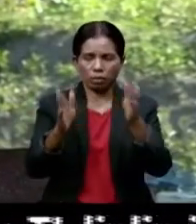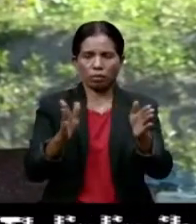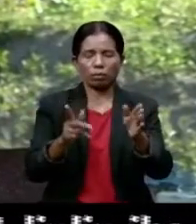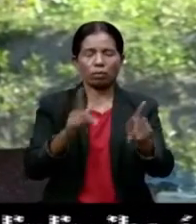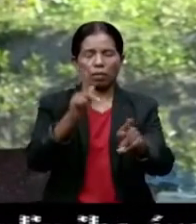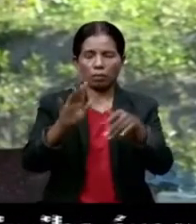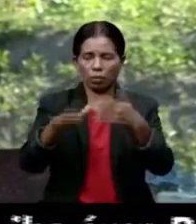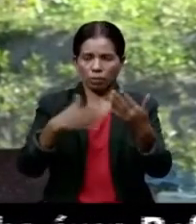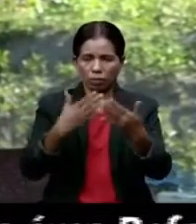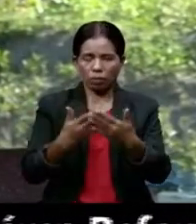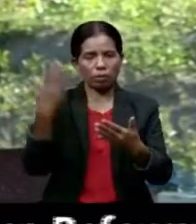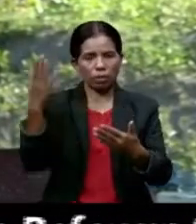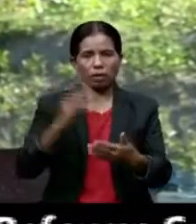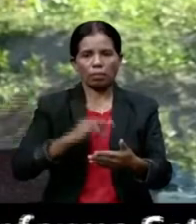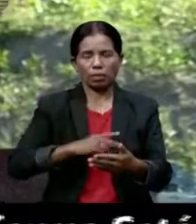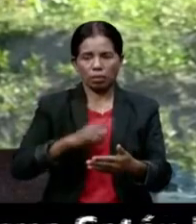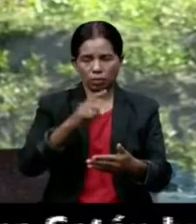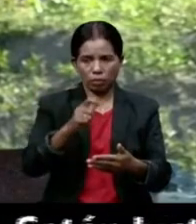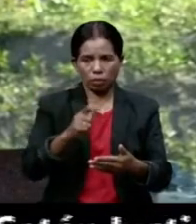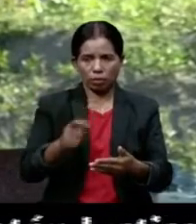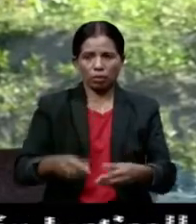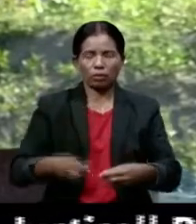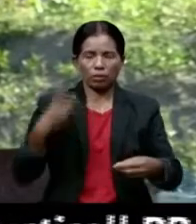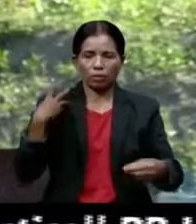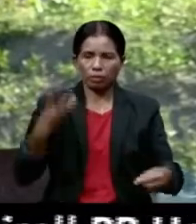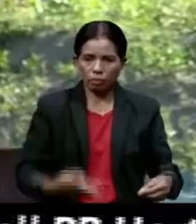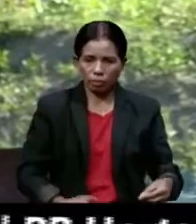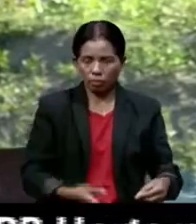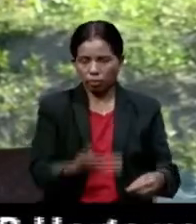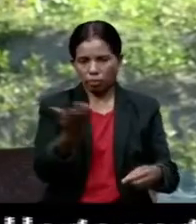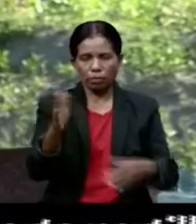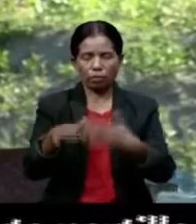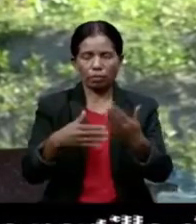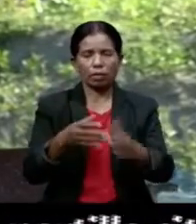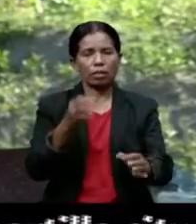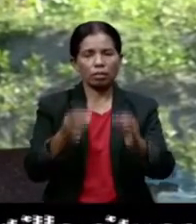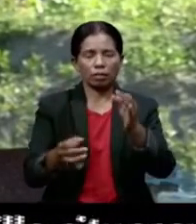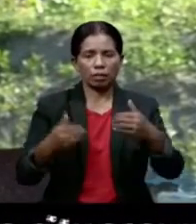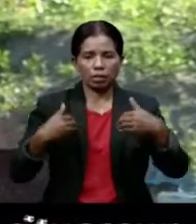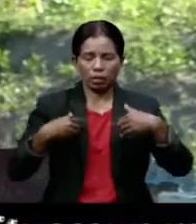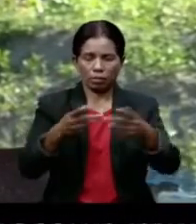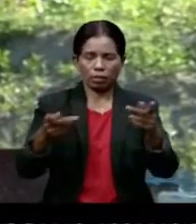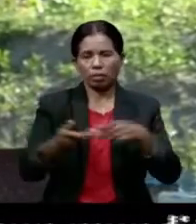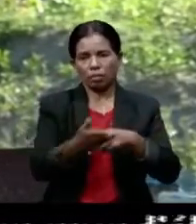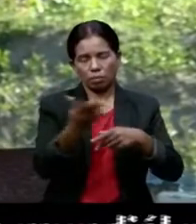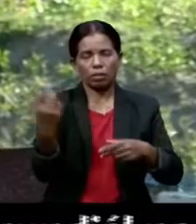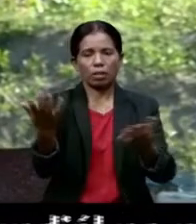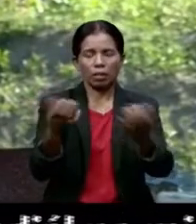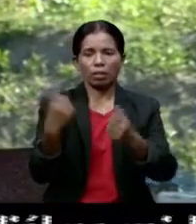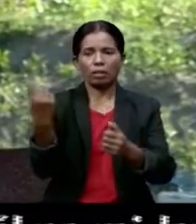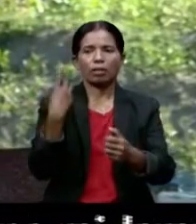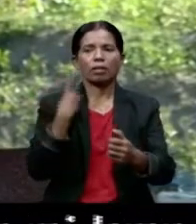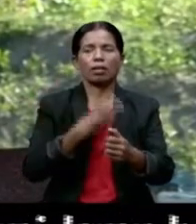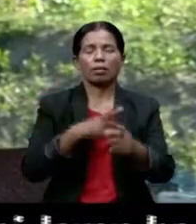tuti ha manututu fo vindino ba ita bot sira sekar ki espaço para depois ita bot sira karak na fatin. Ami